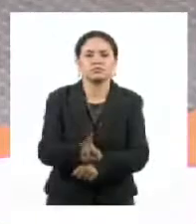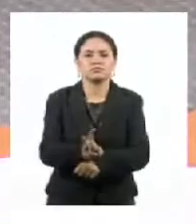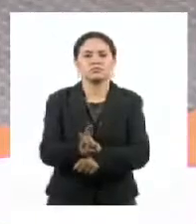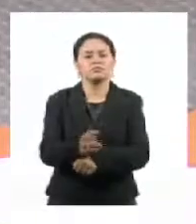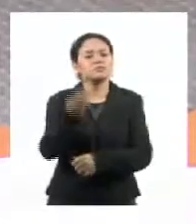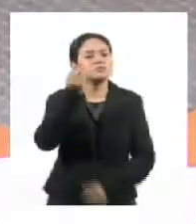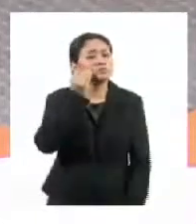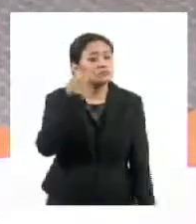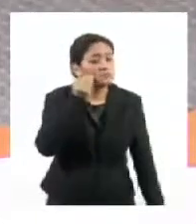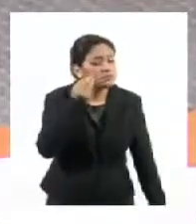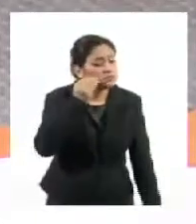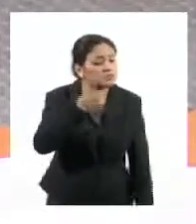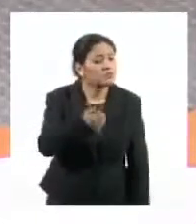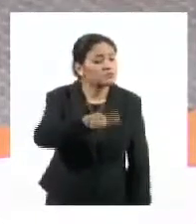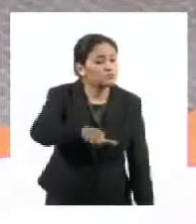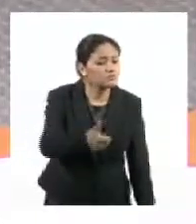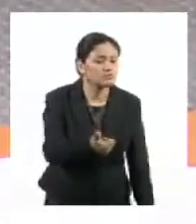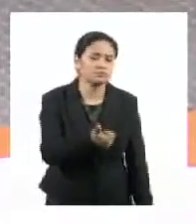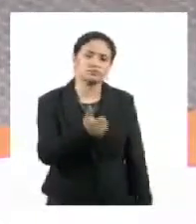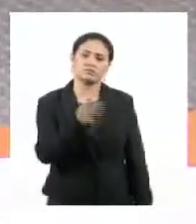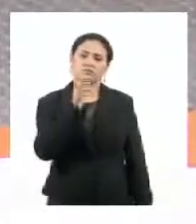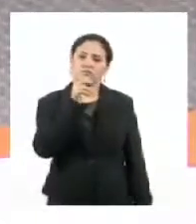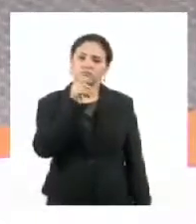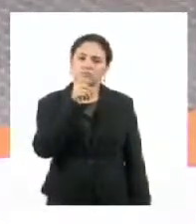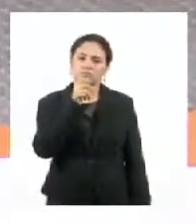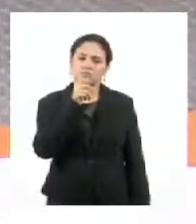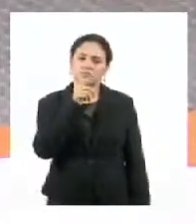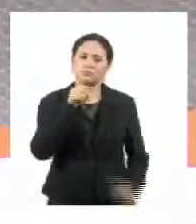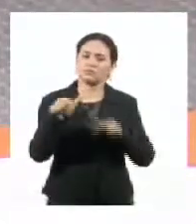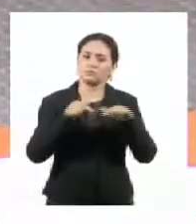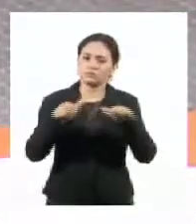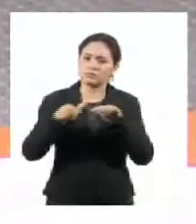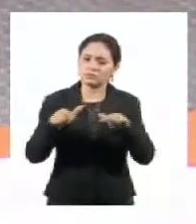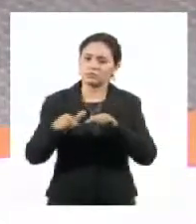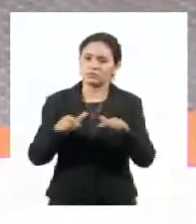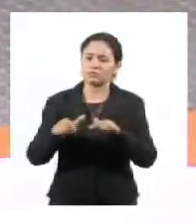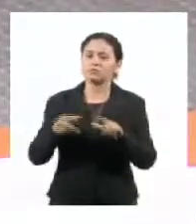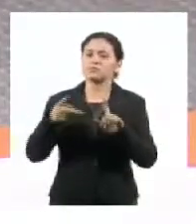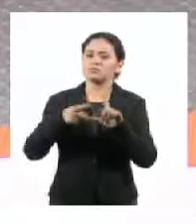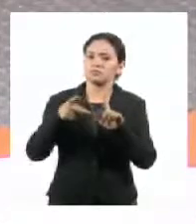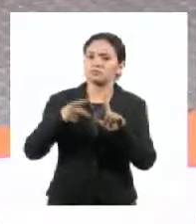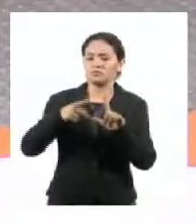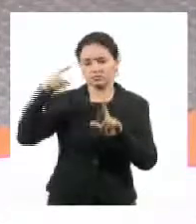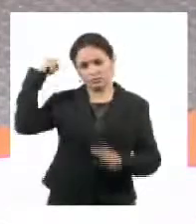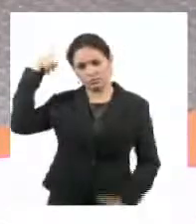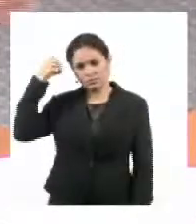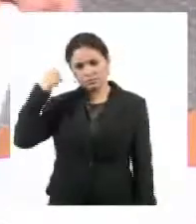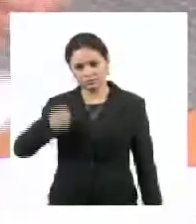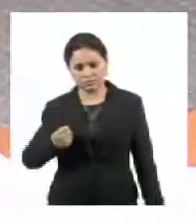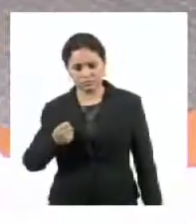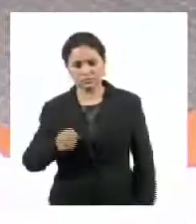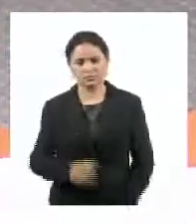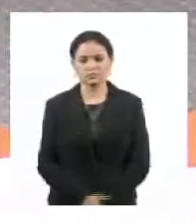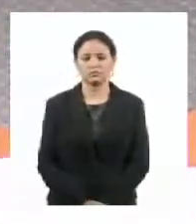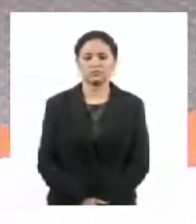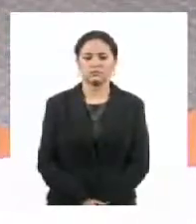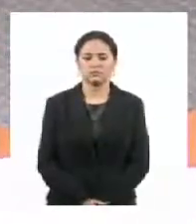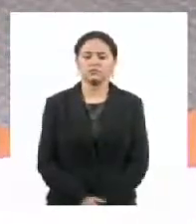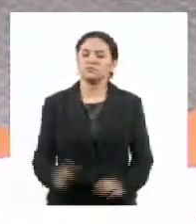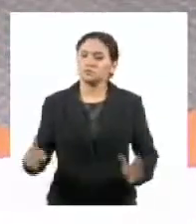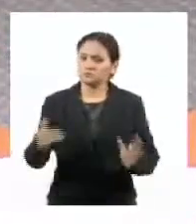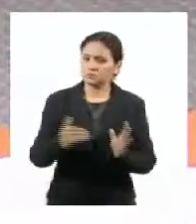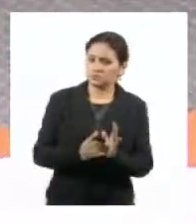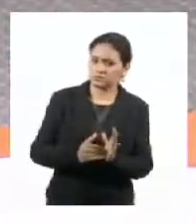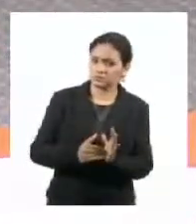da qualidade da água e dos serviços prestados na cidade de Passo Lumiar de Ribamar. Senhoras e senhores, e por último,